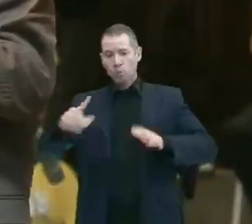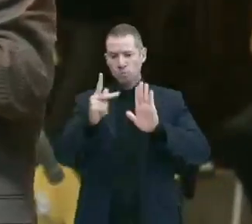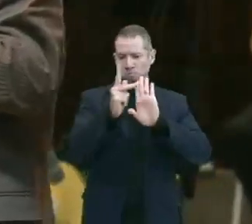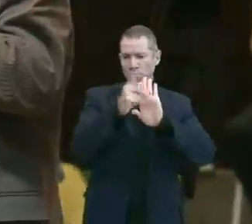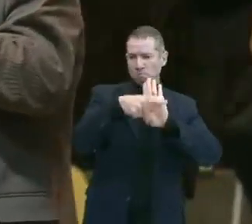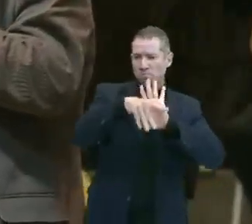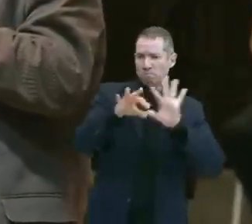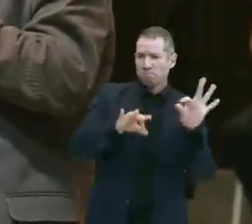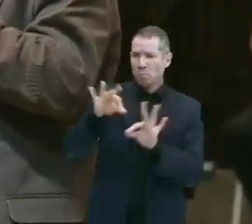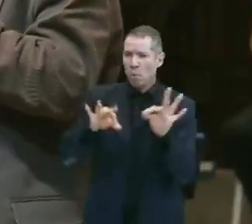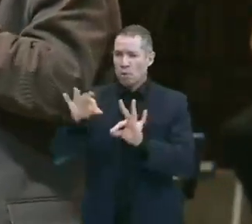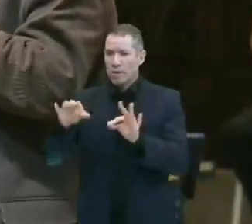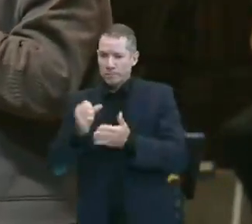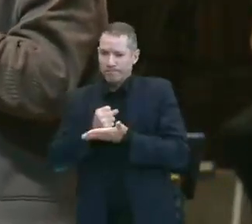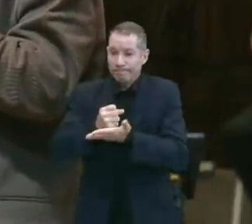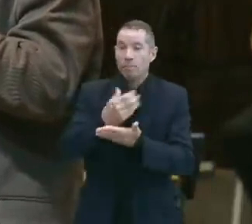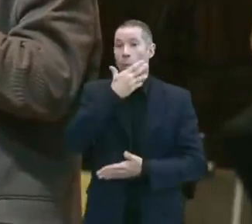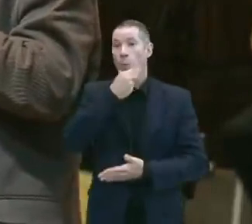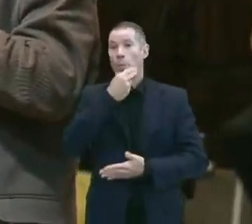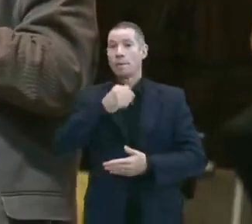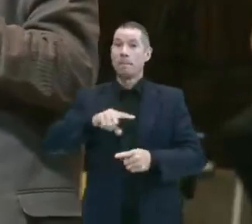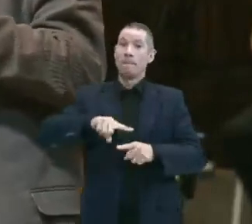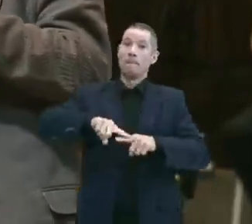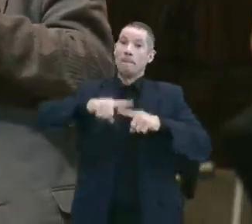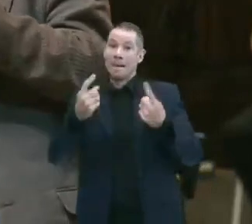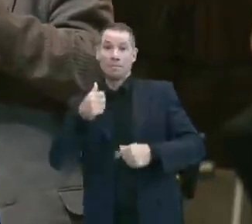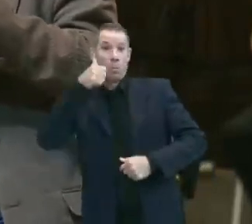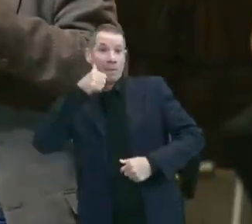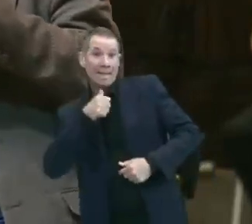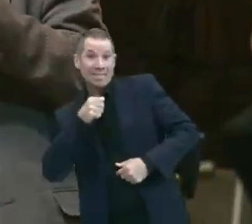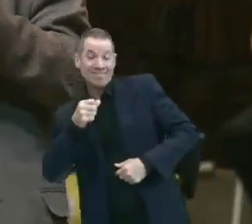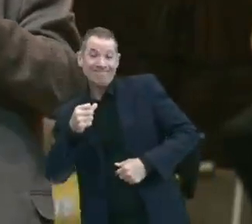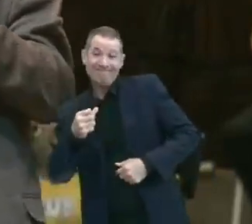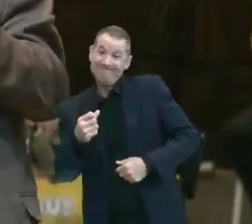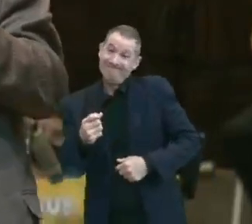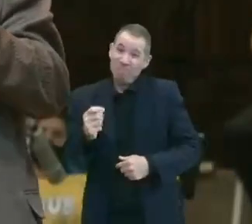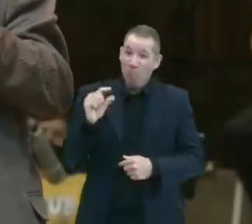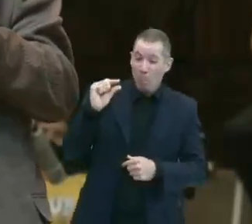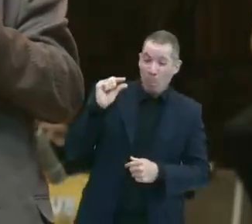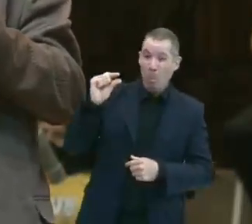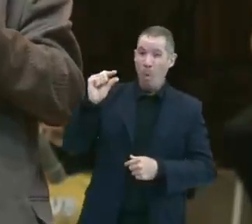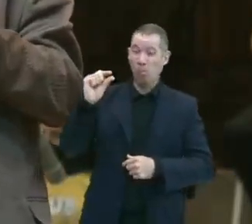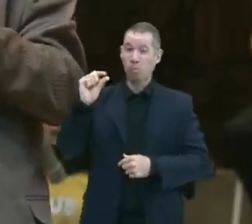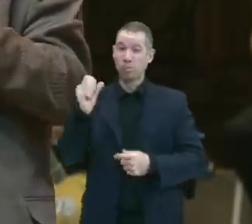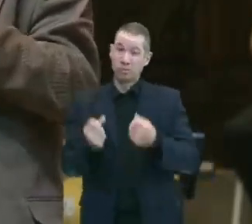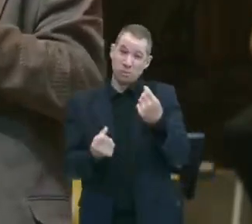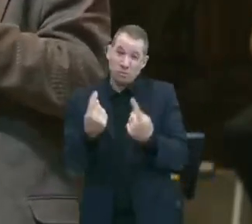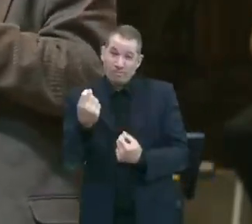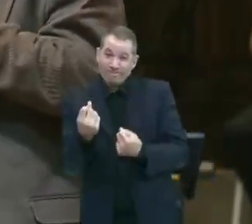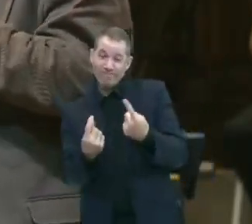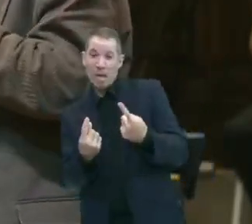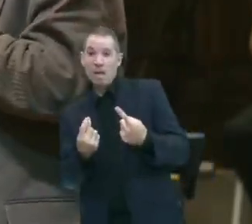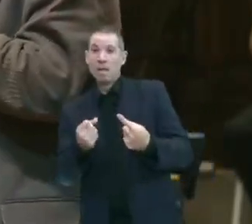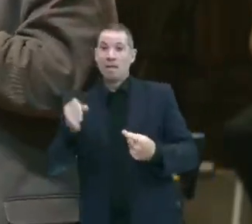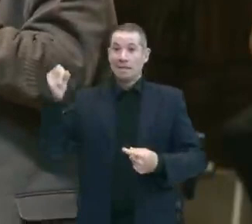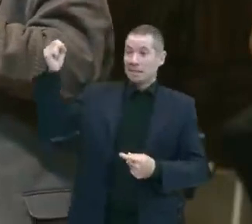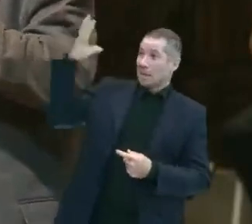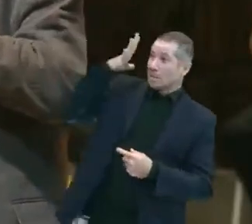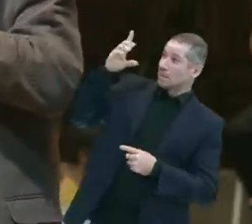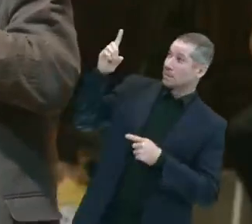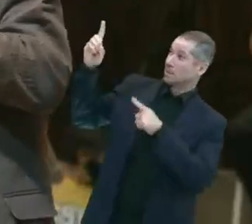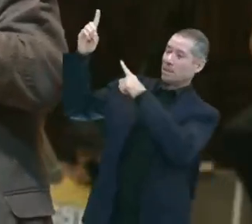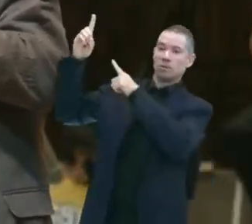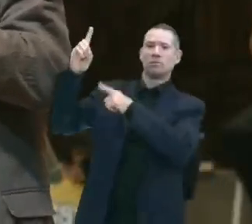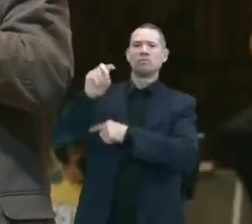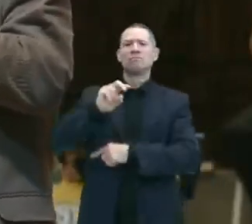projetos atendem aos homens, mas as mulheres nós tínhamos poucas opções evangélicas aqui na cidade. E pela graça de Deus, Deus chamou a